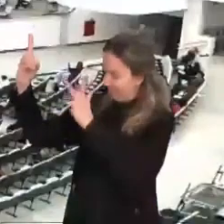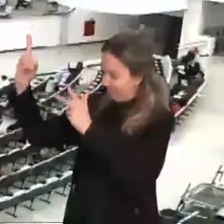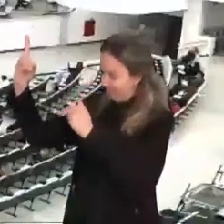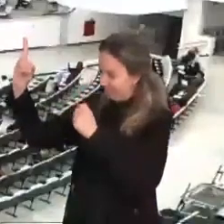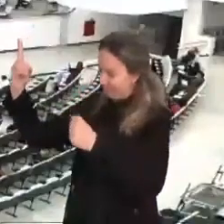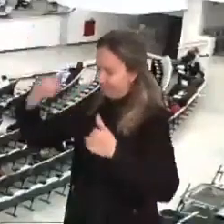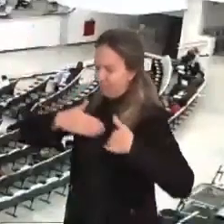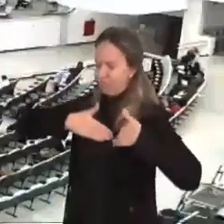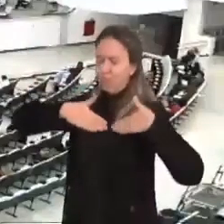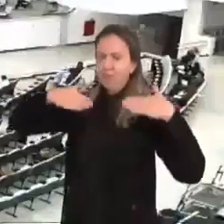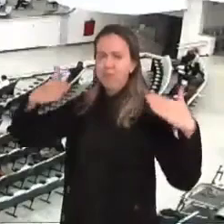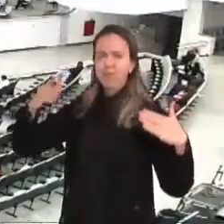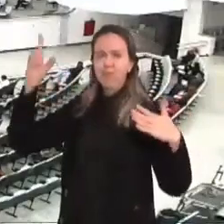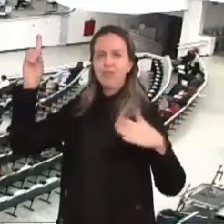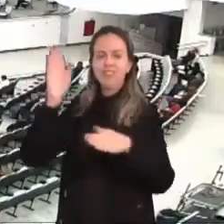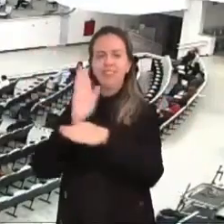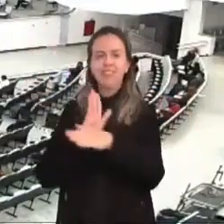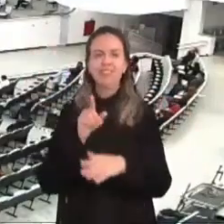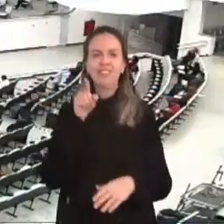aberta.